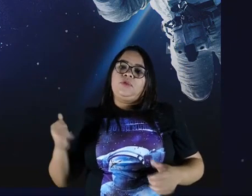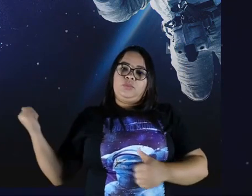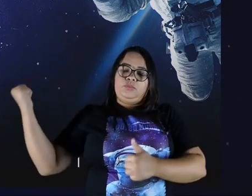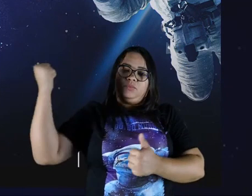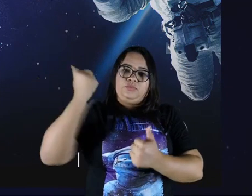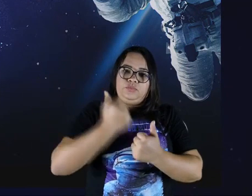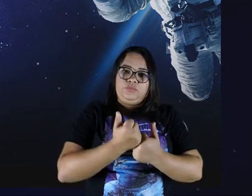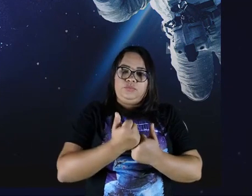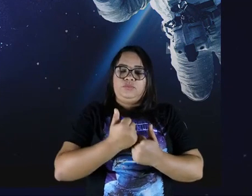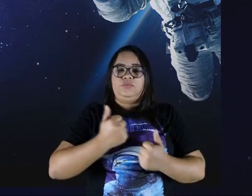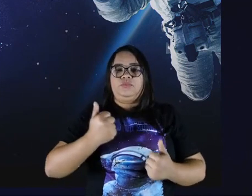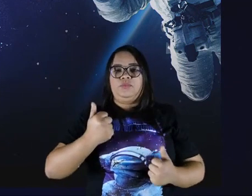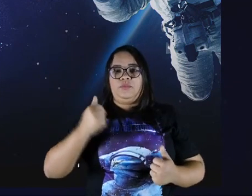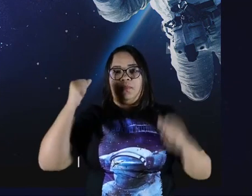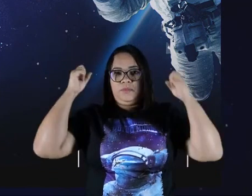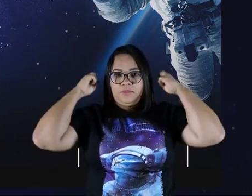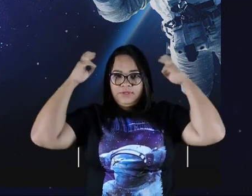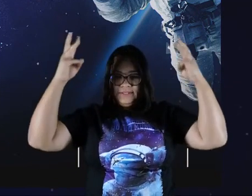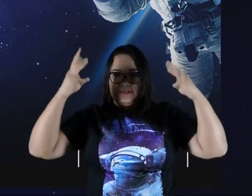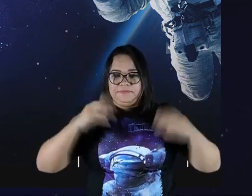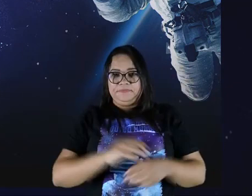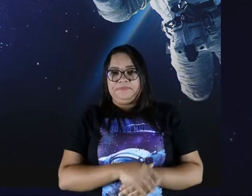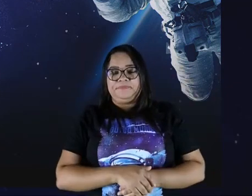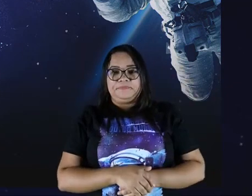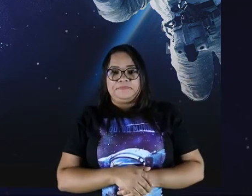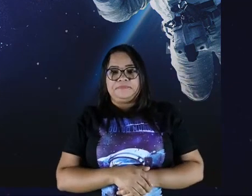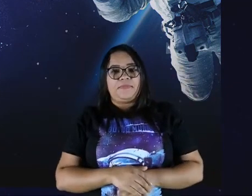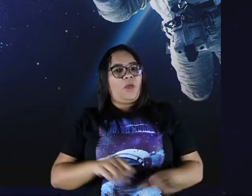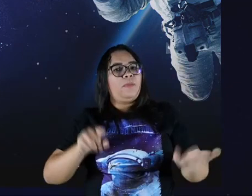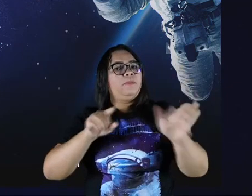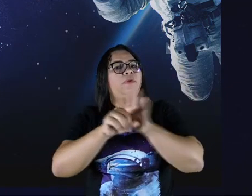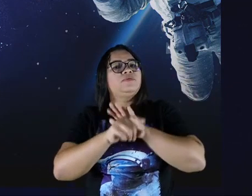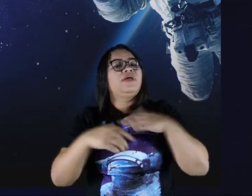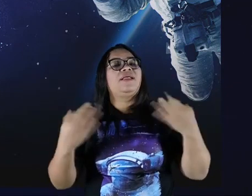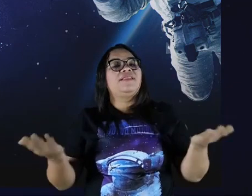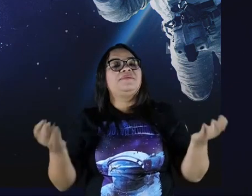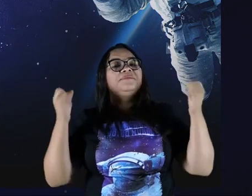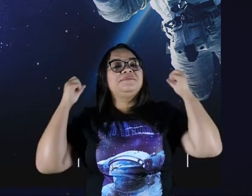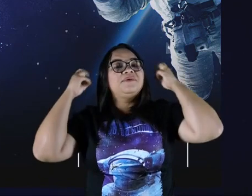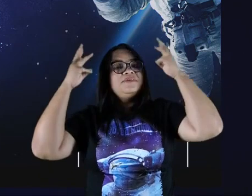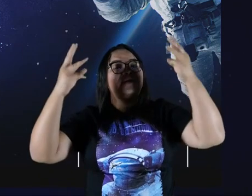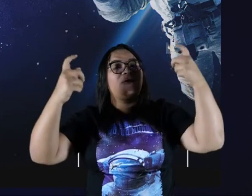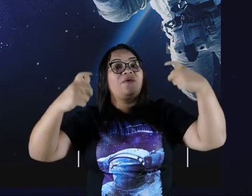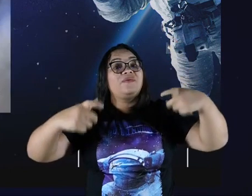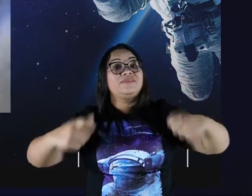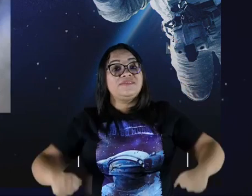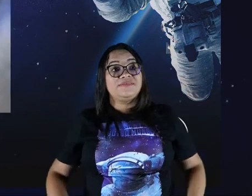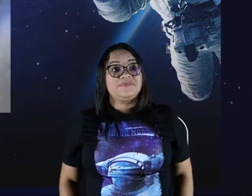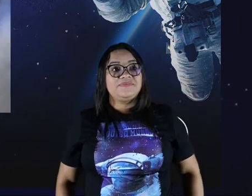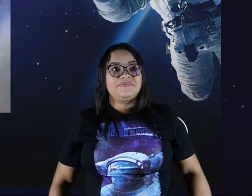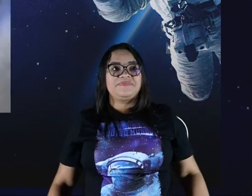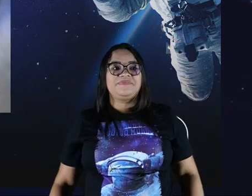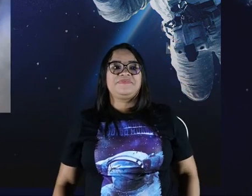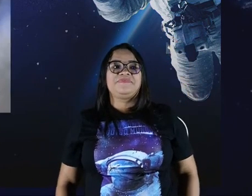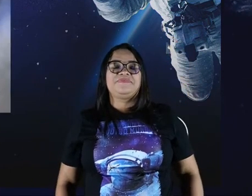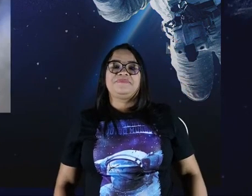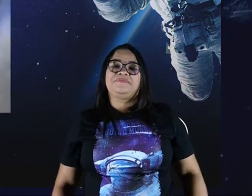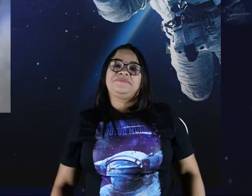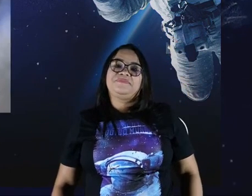de Moisés. E eu pergunto, onde está Moisés? Próximo slide, por favor.